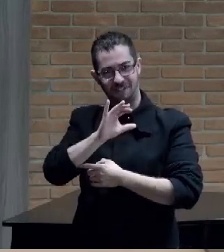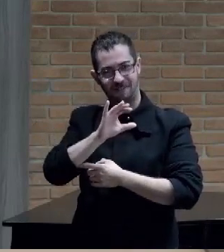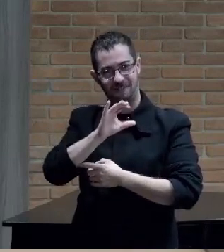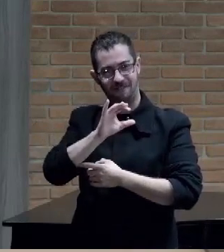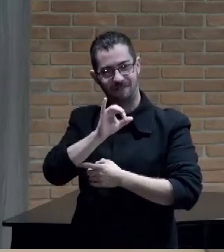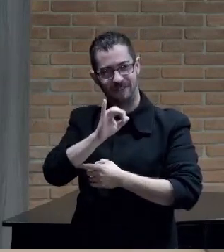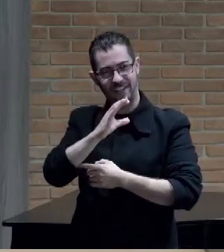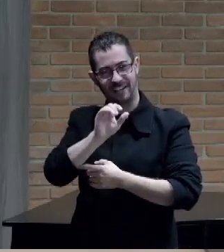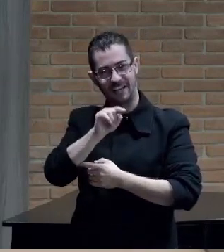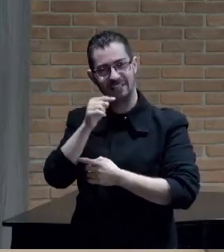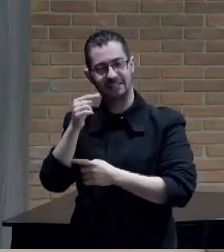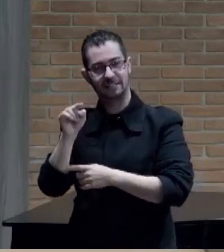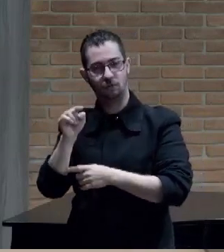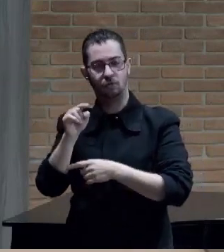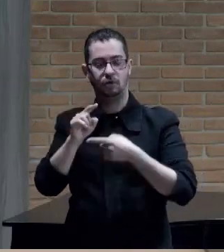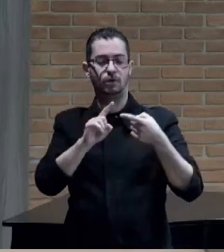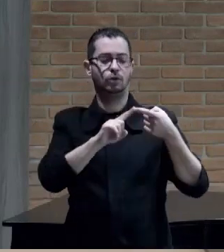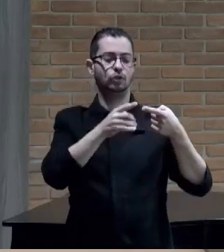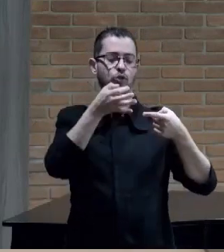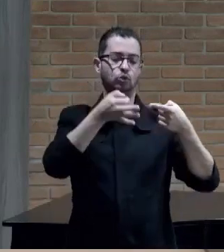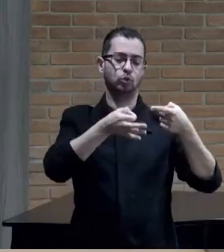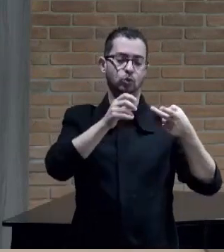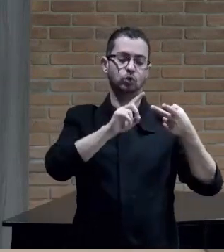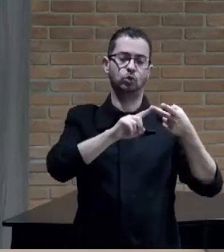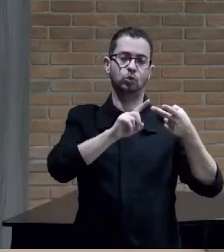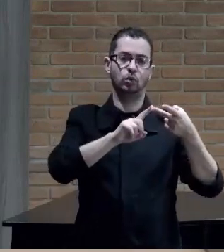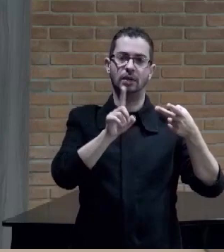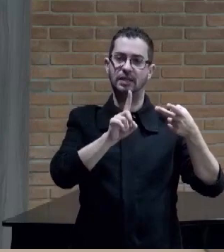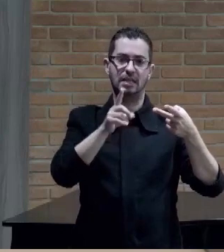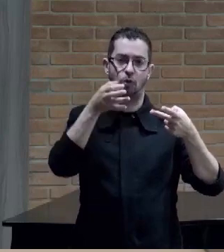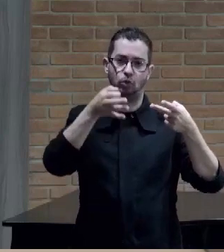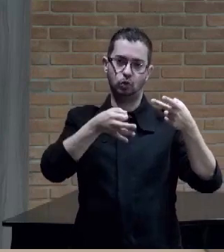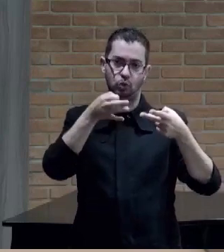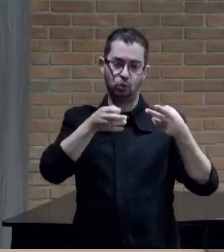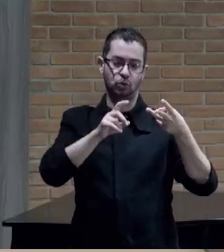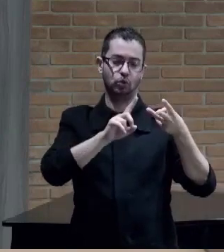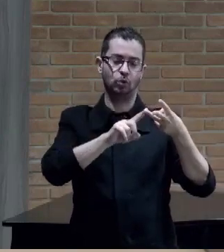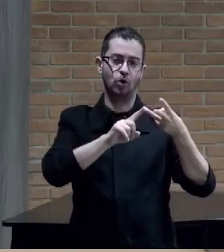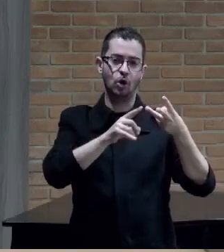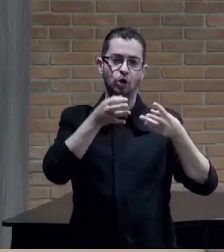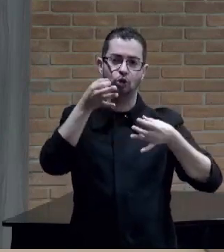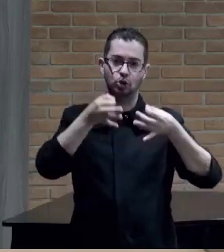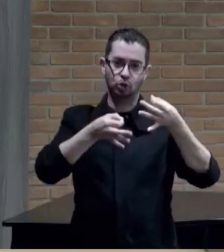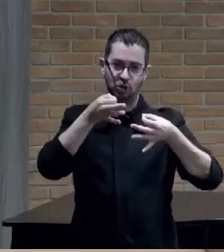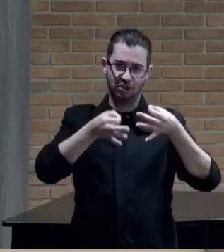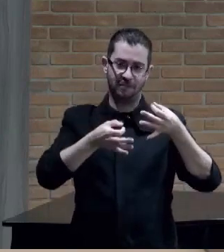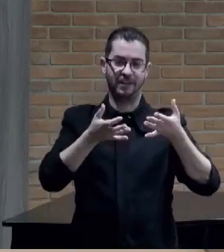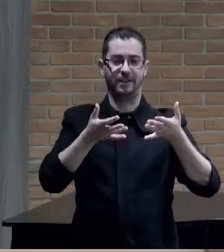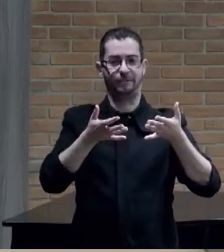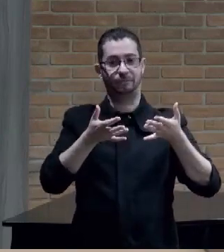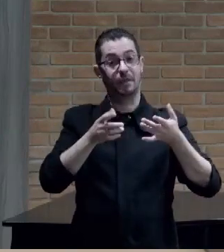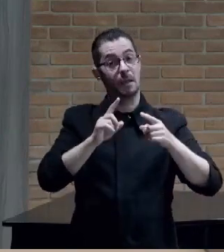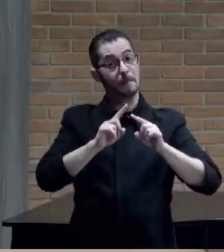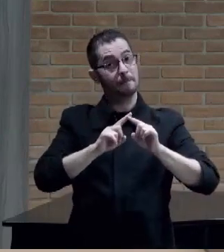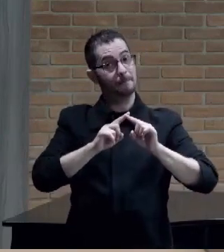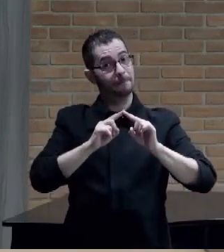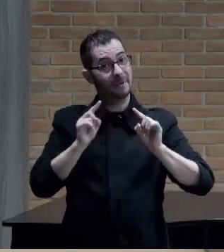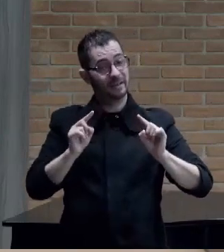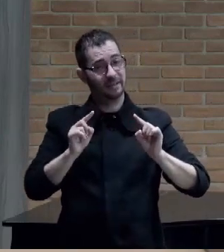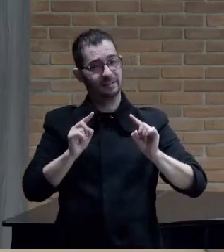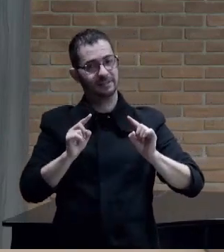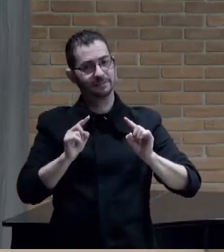Justo, injusto, justificar e justificação. Só que, meus